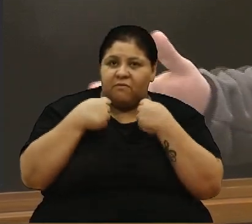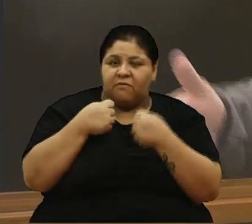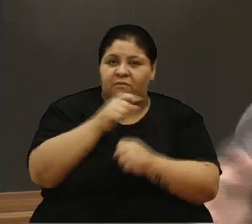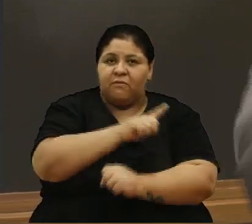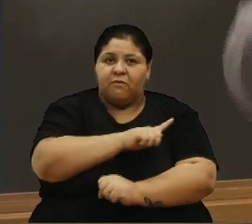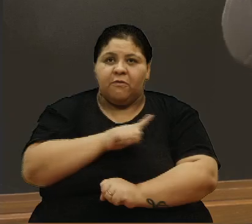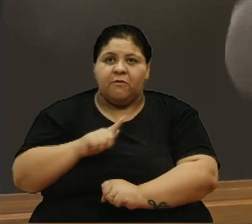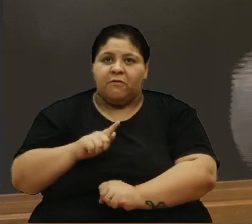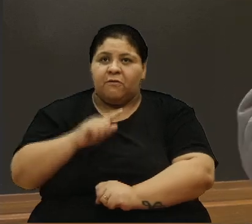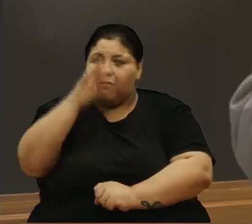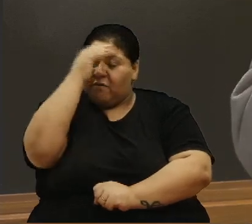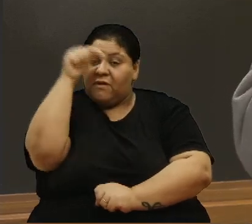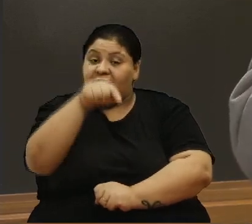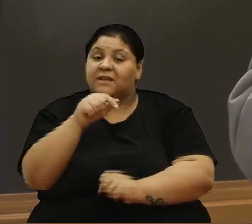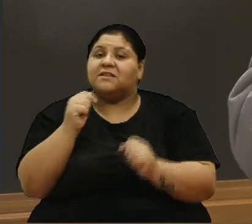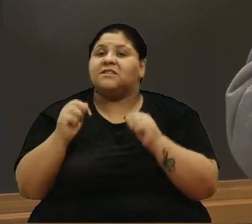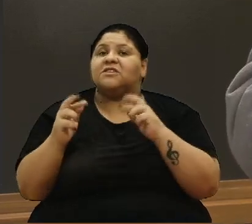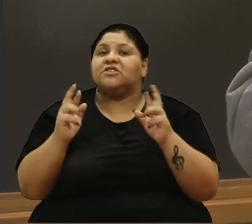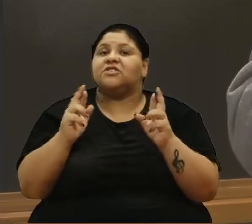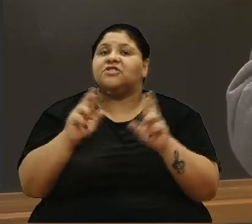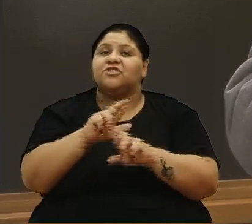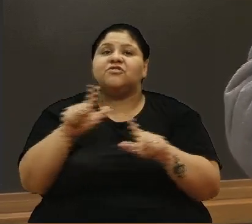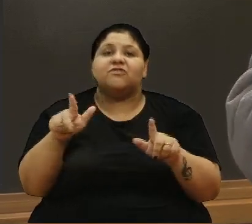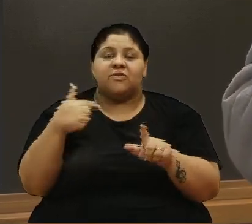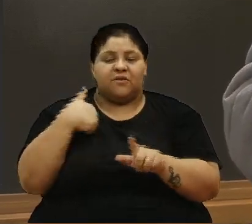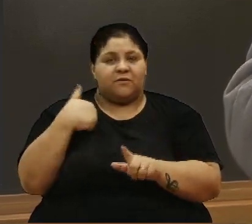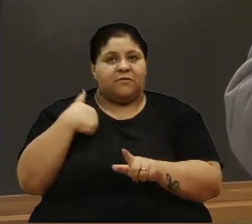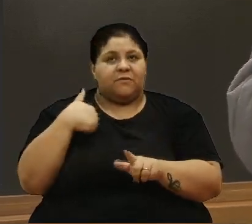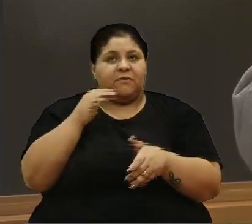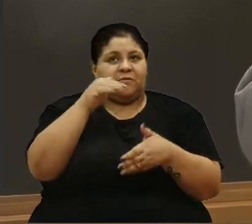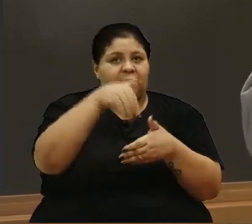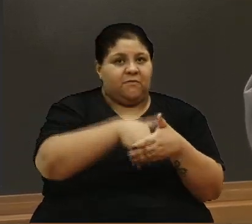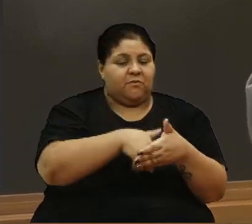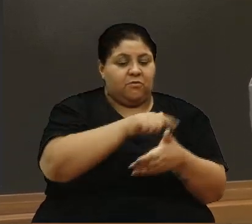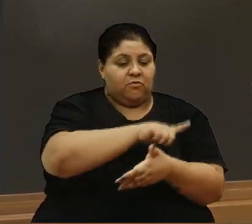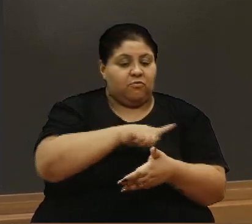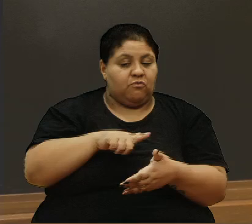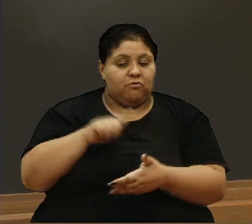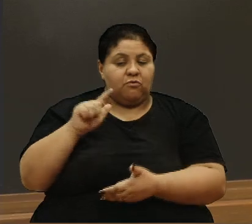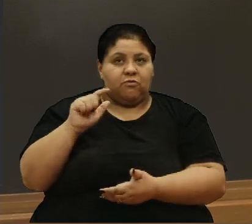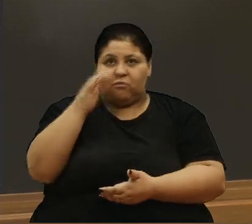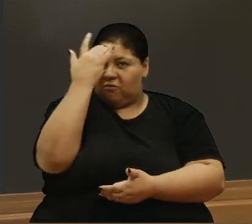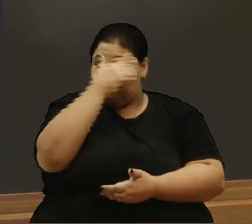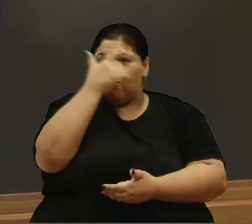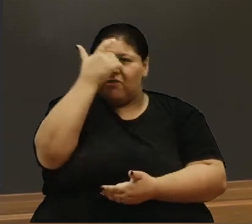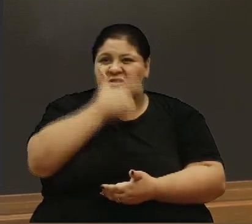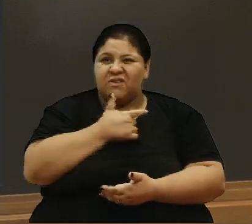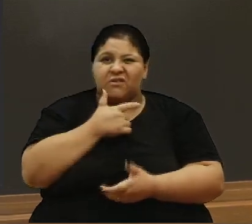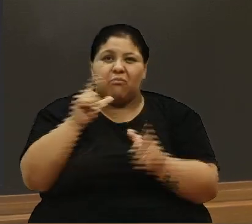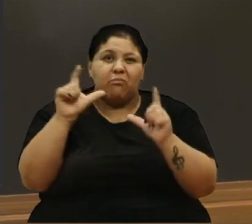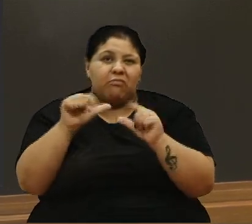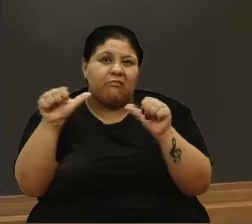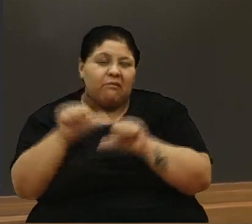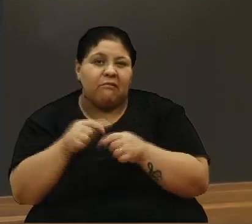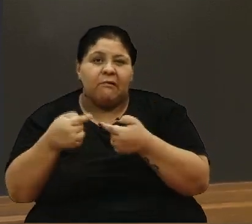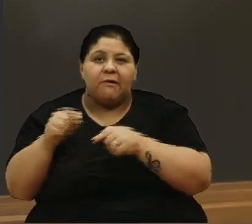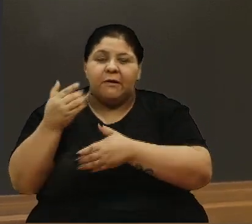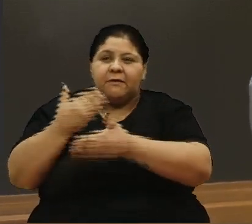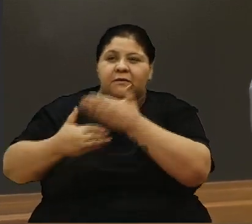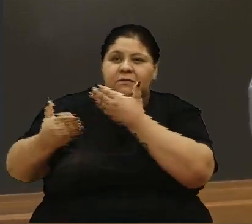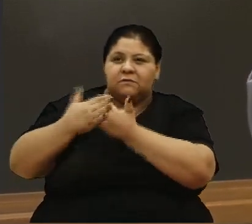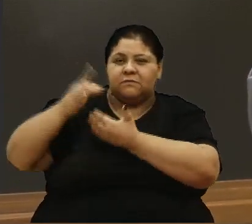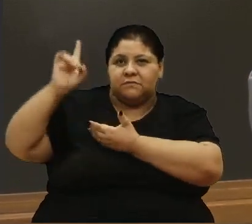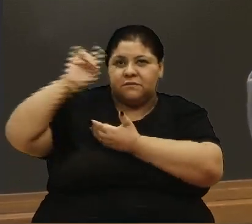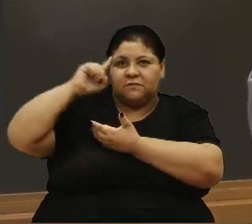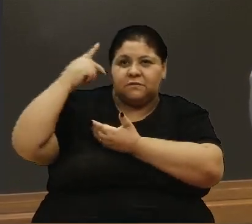Adiló. Essa é a diferença que nós temos. Eu votei no governo Adiló porque eu achava ele o menos pior. Mas todos os dias, vereador,